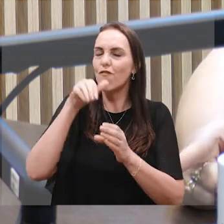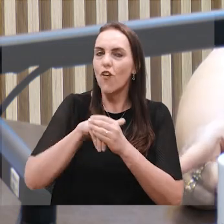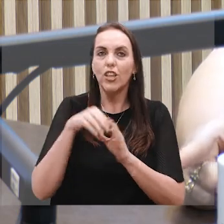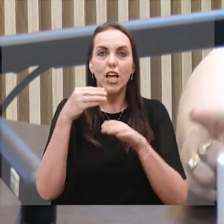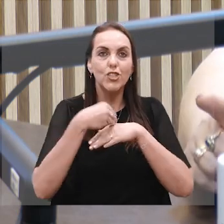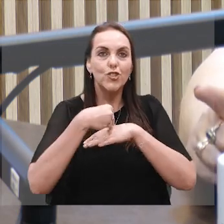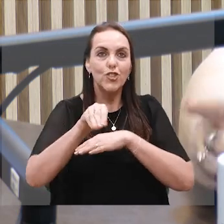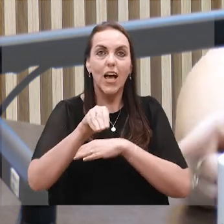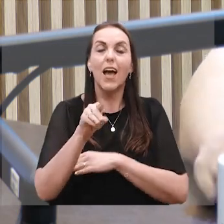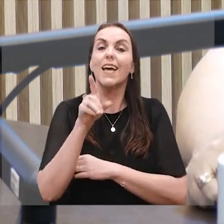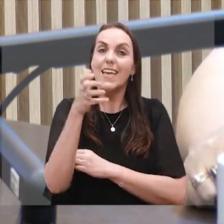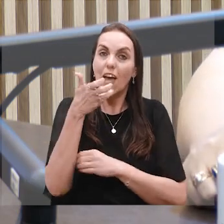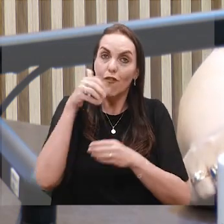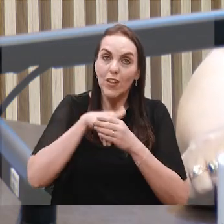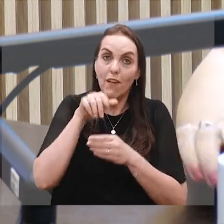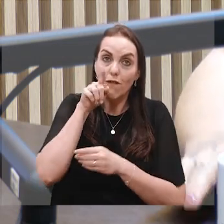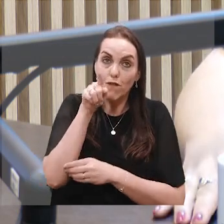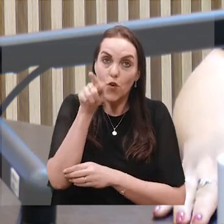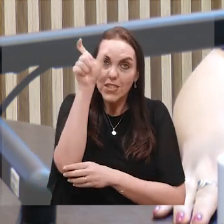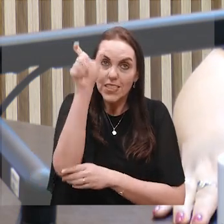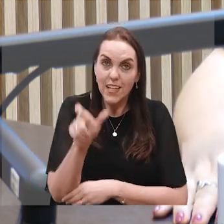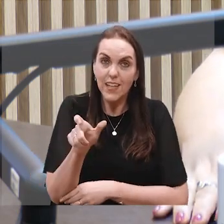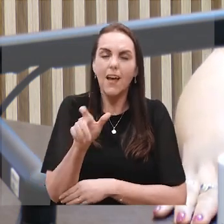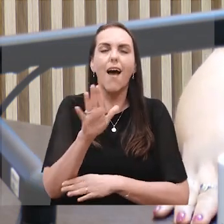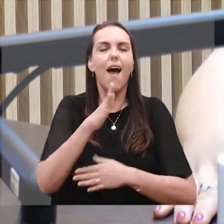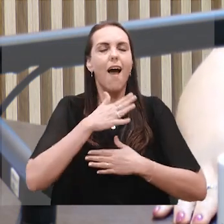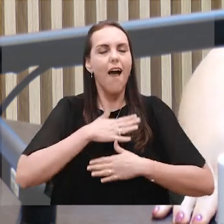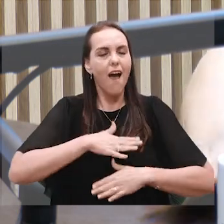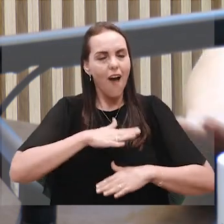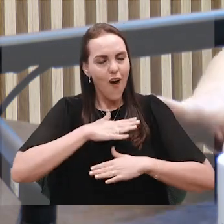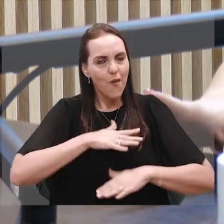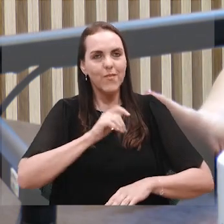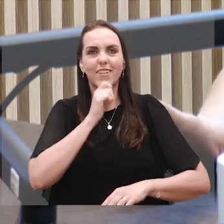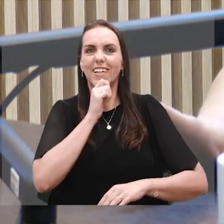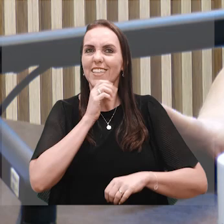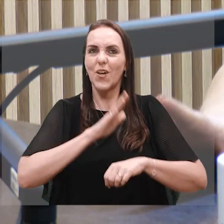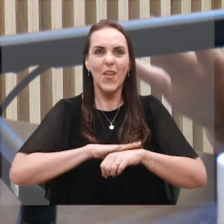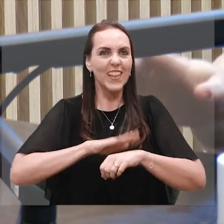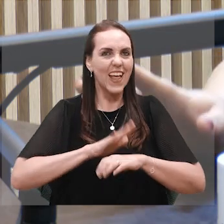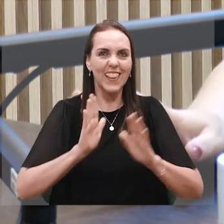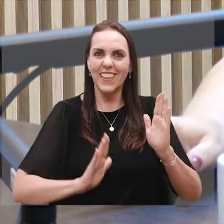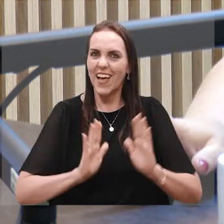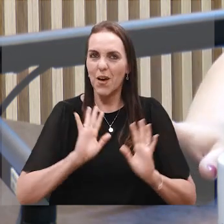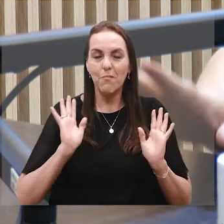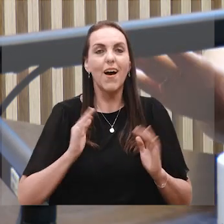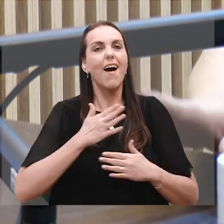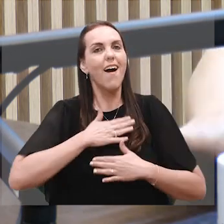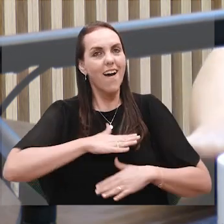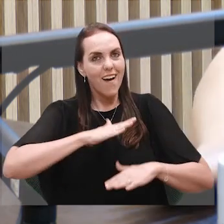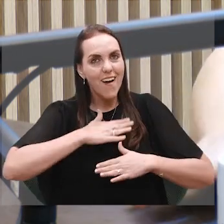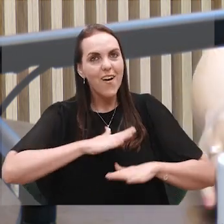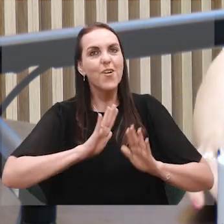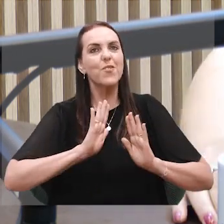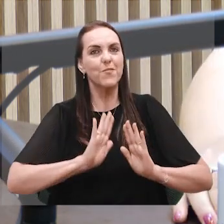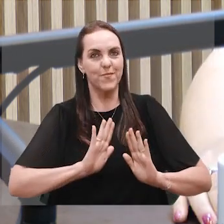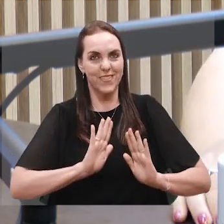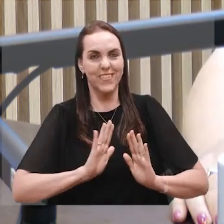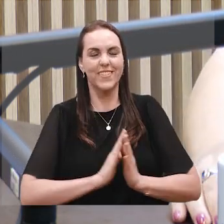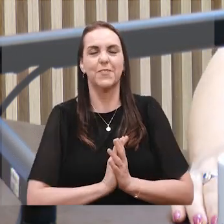quem tu indicar, a gente quer votar em ti. Eu dizia, gente, calma, ainda não é o momento. Tem a hora, não.